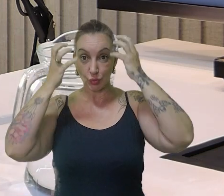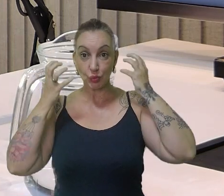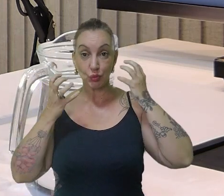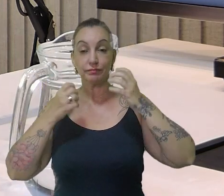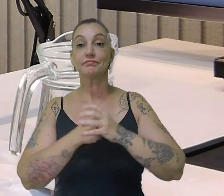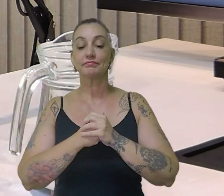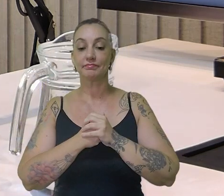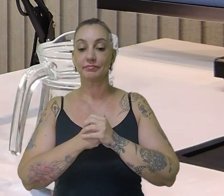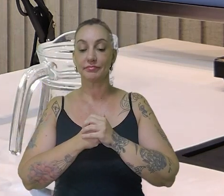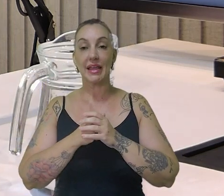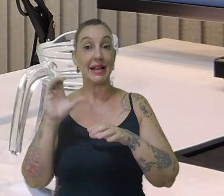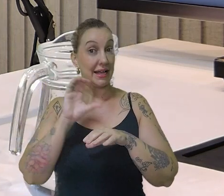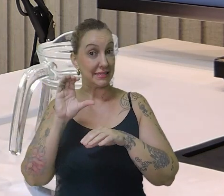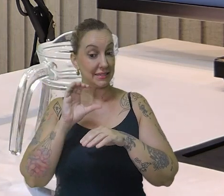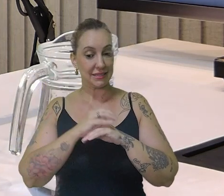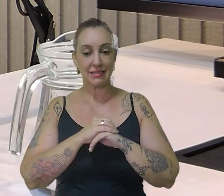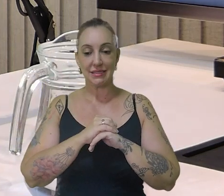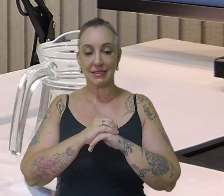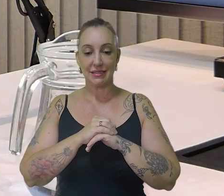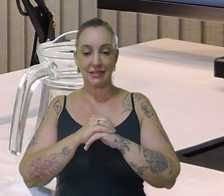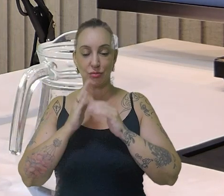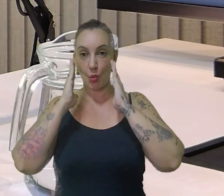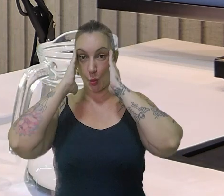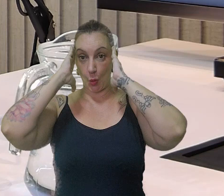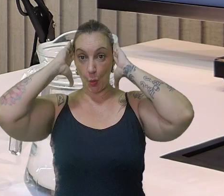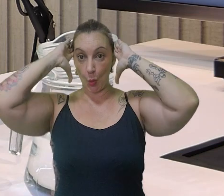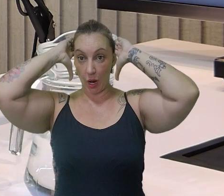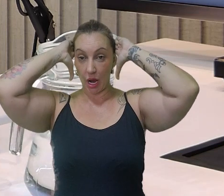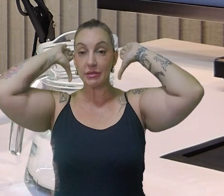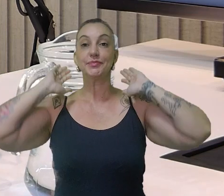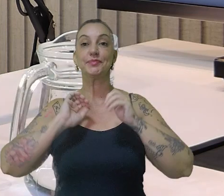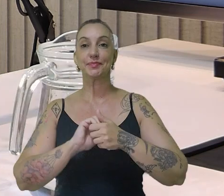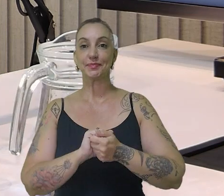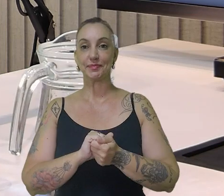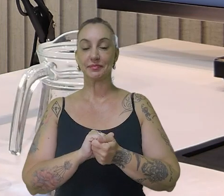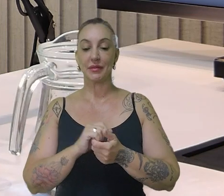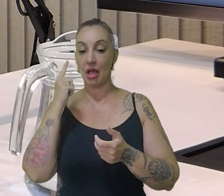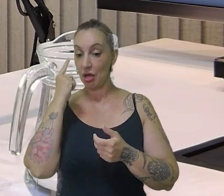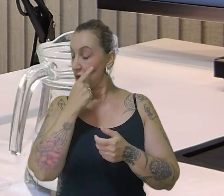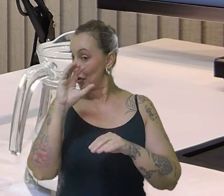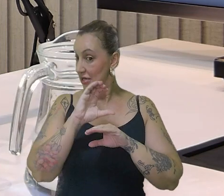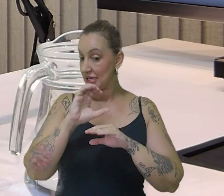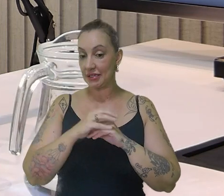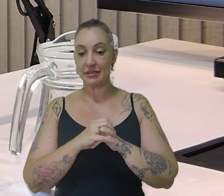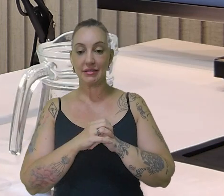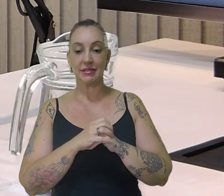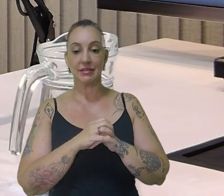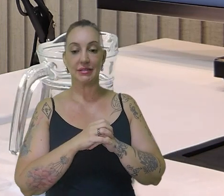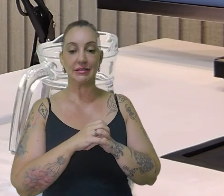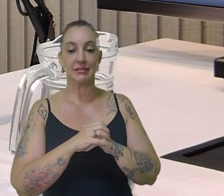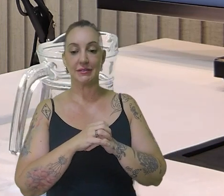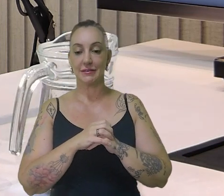cacheado castanho com as laterais raspadas então é bem curtinho é meus olhos são castanhos